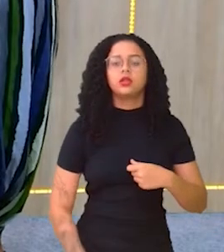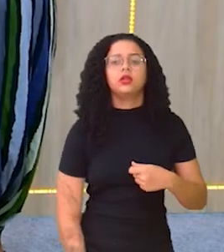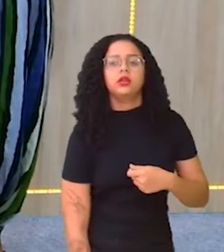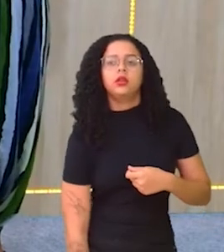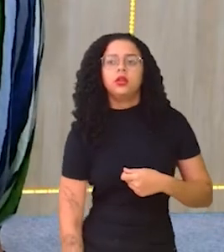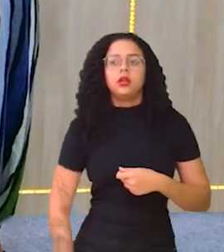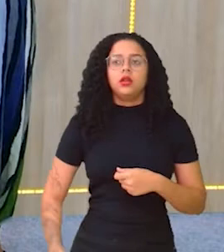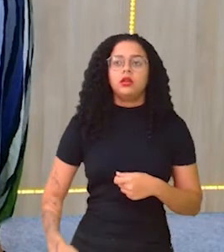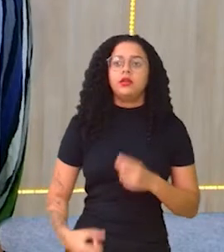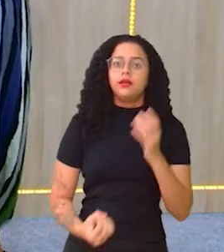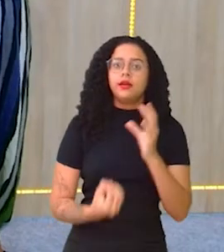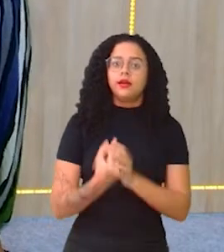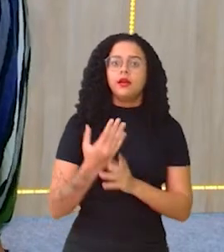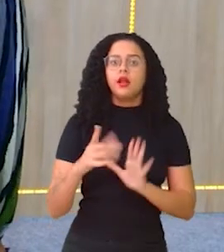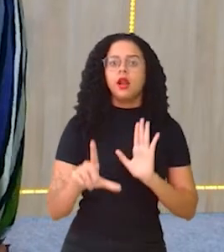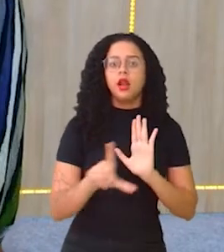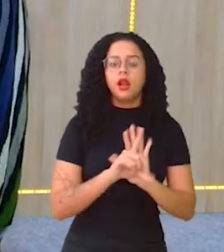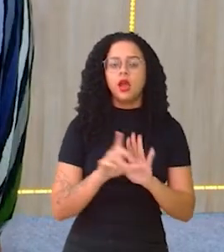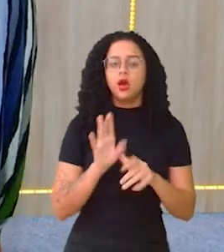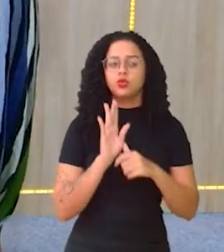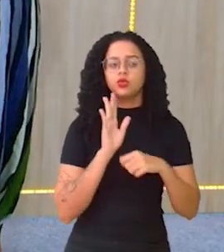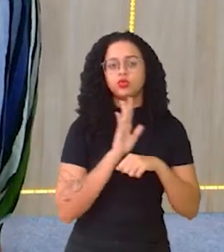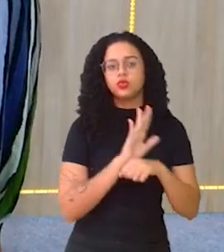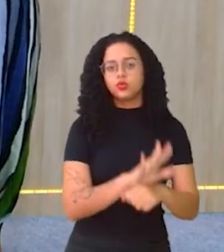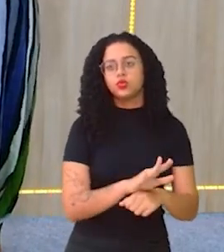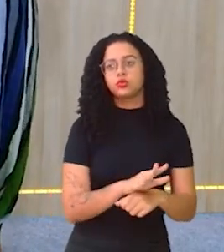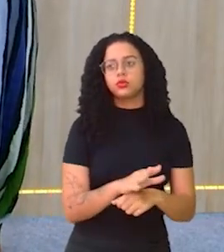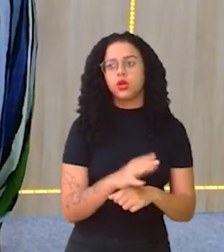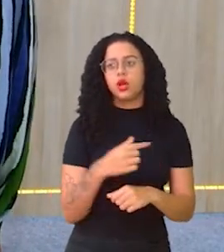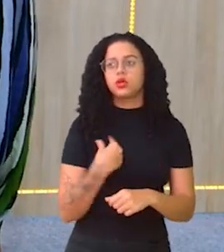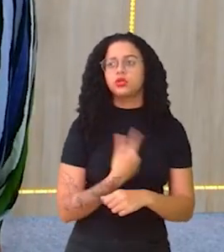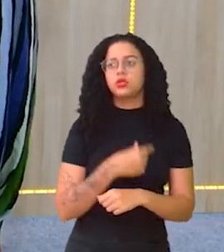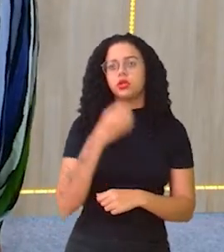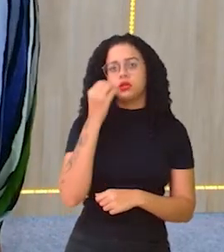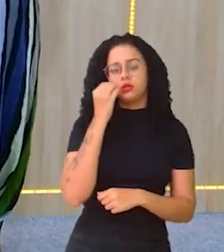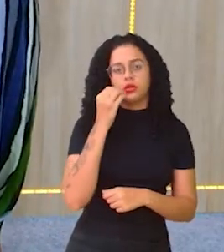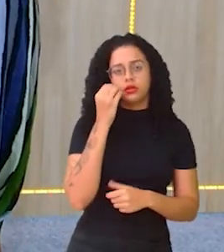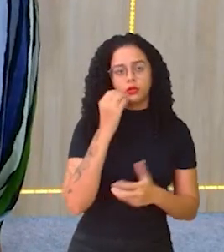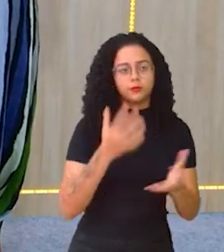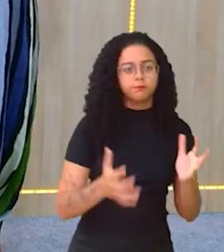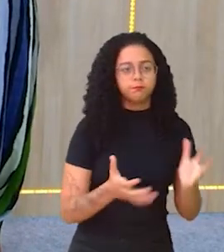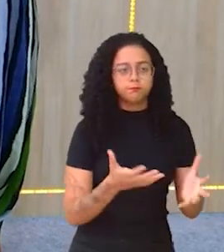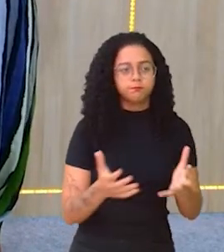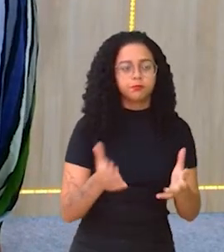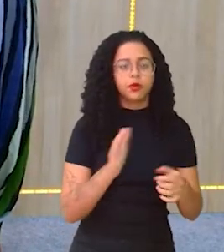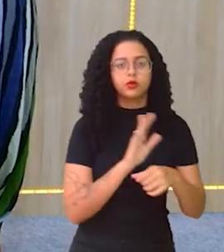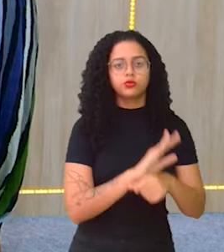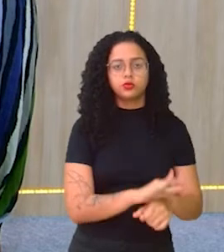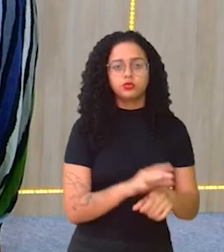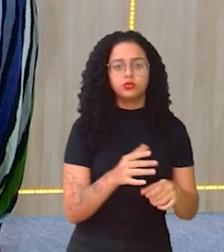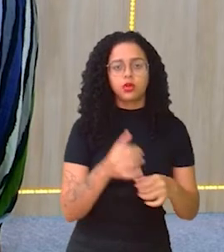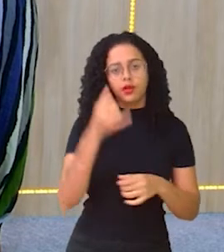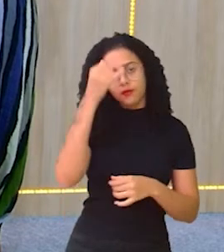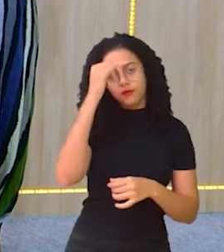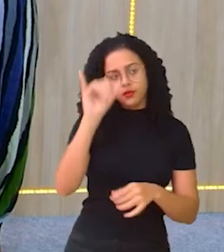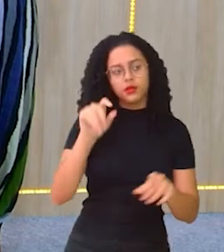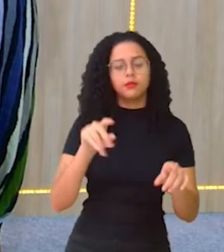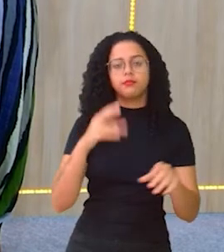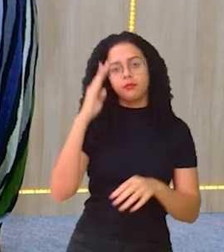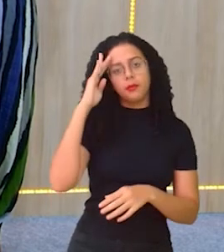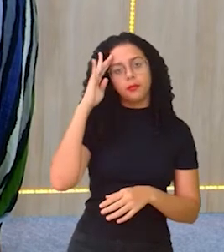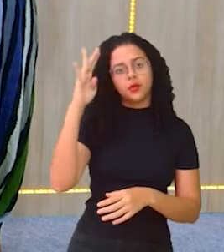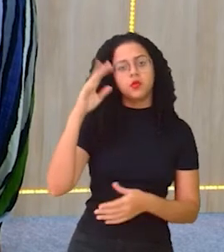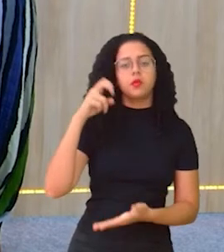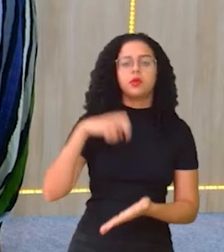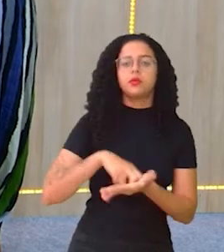estabelecer leis que ajudem a gente a tentar coibir, a combater e a principalmente punir,